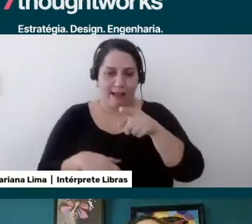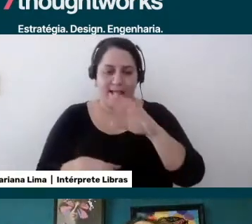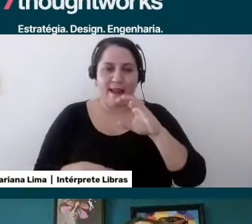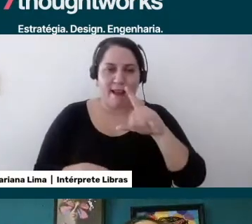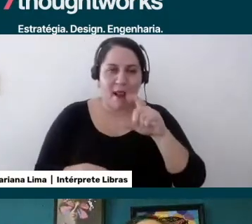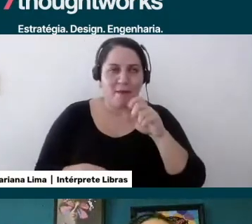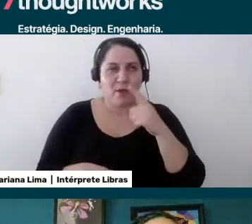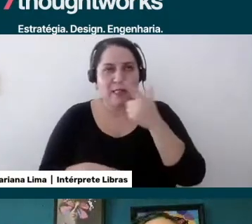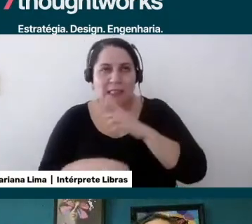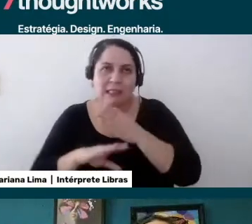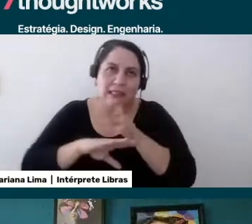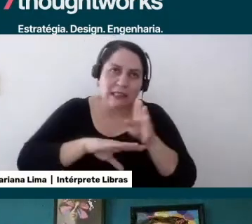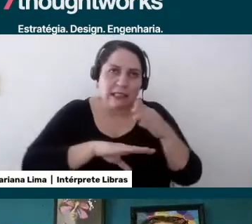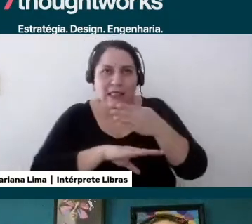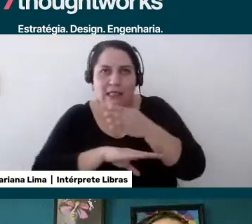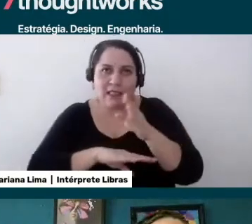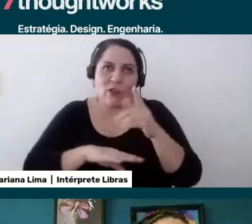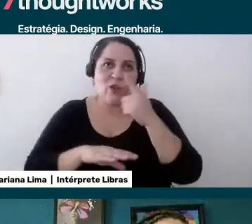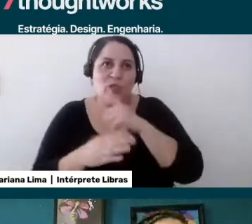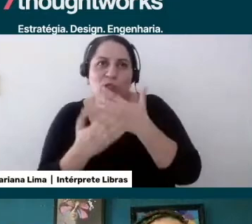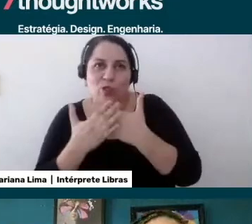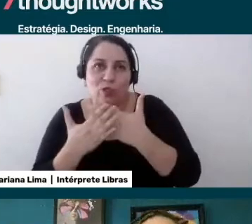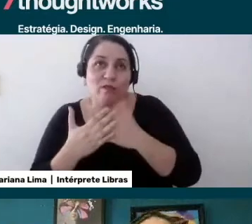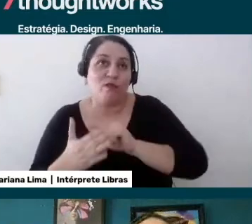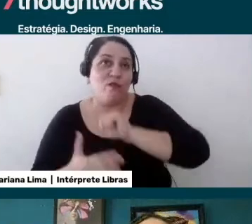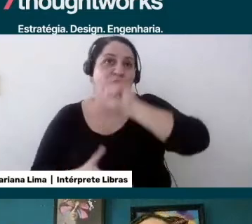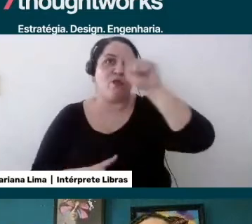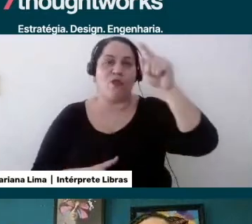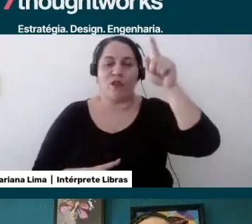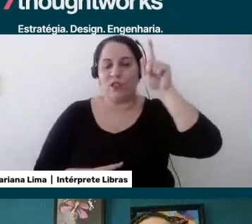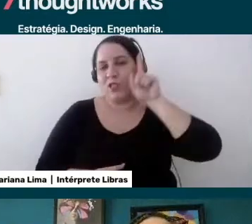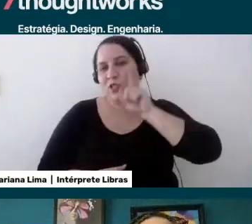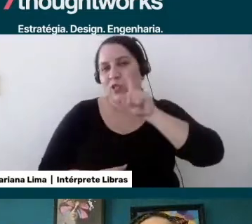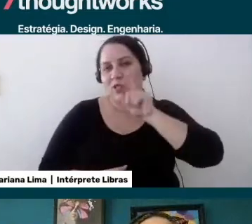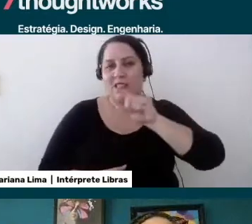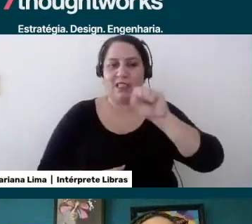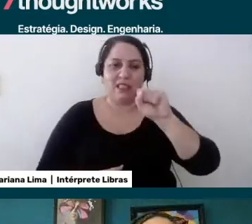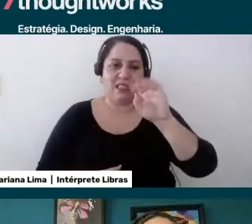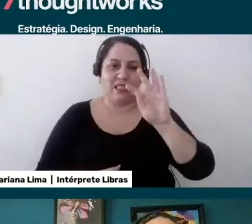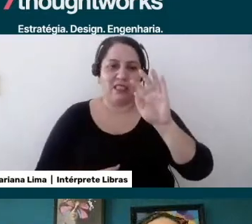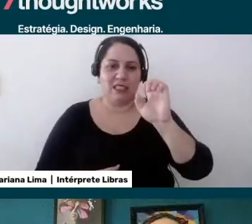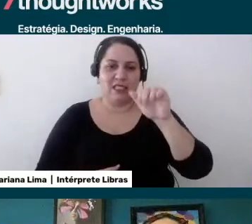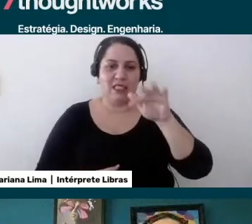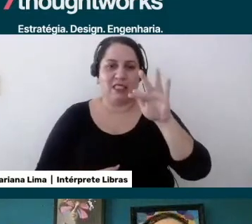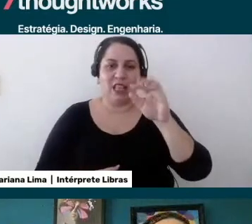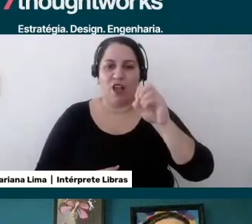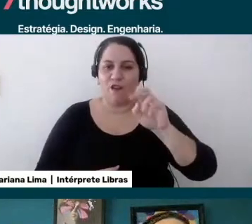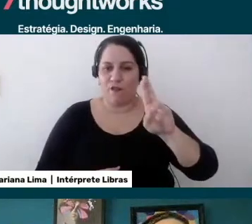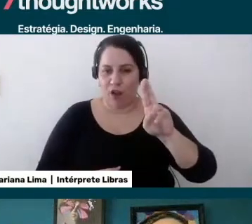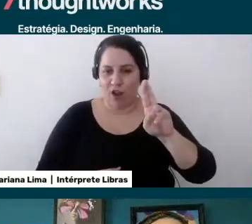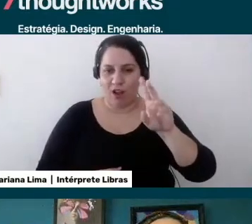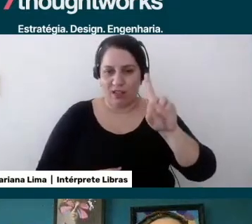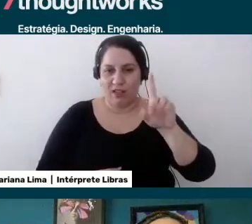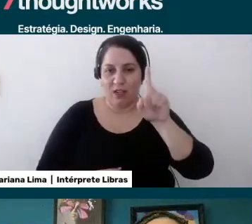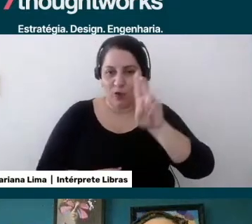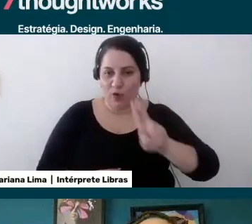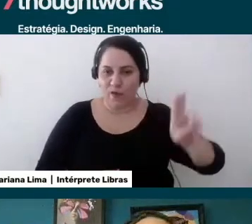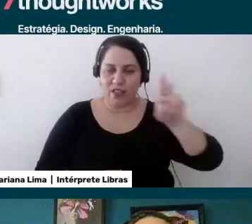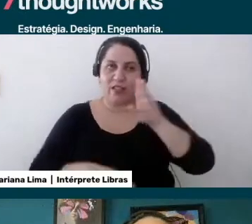foi lá, estudou, foi parar em Stanford, né? E é para mim hoje muito um